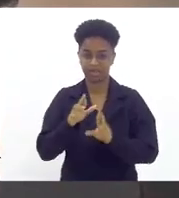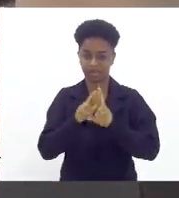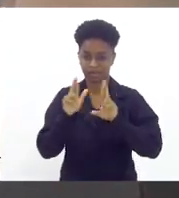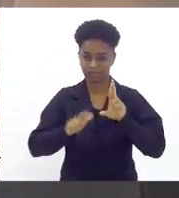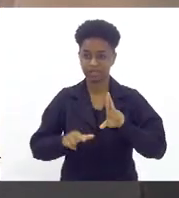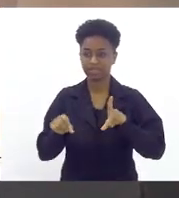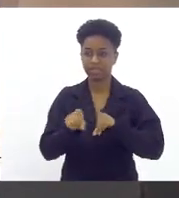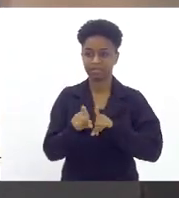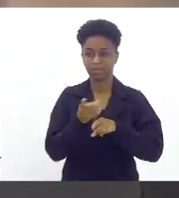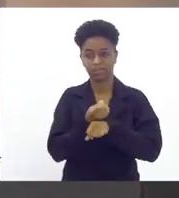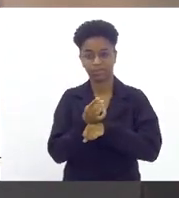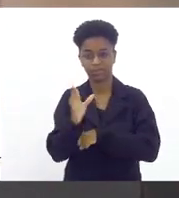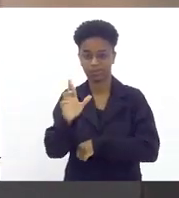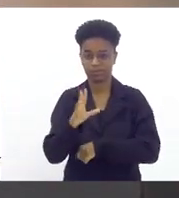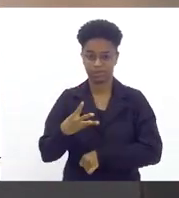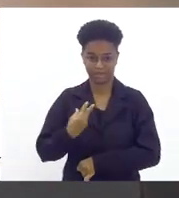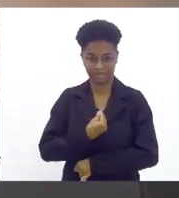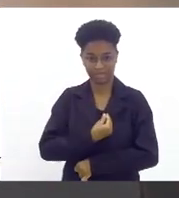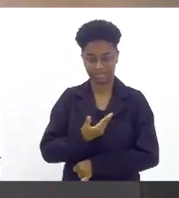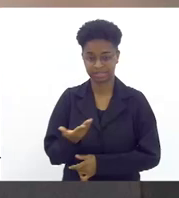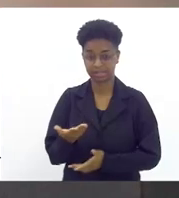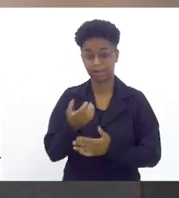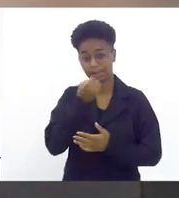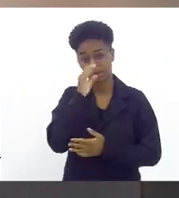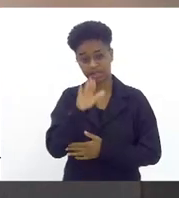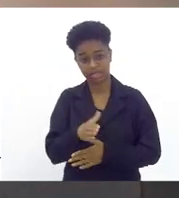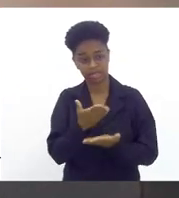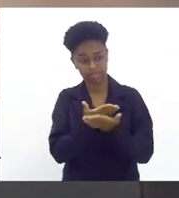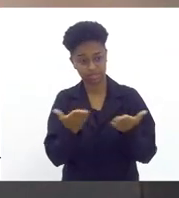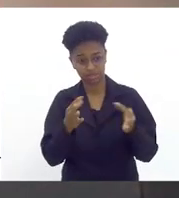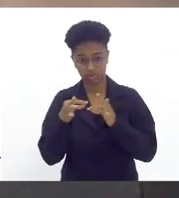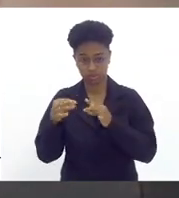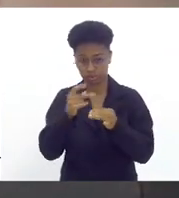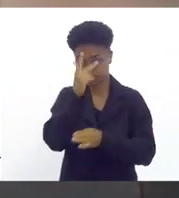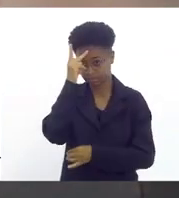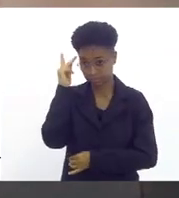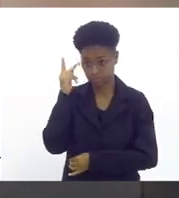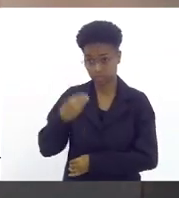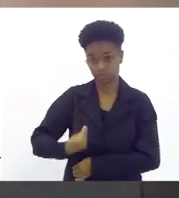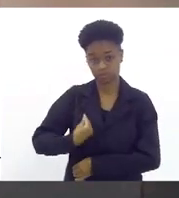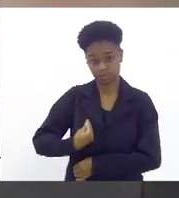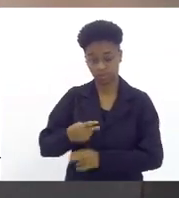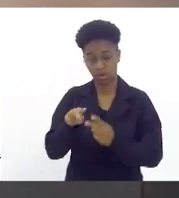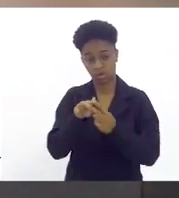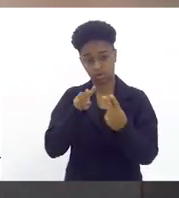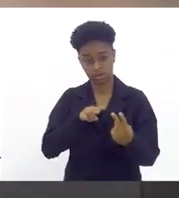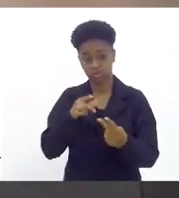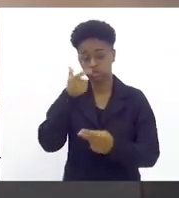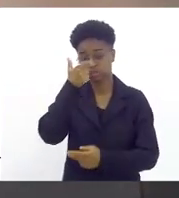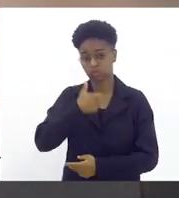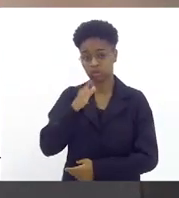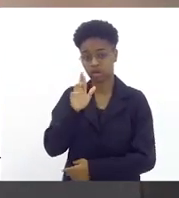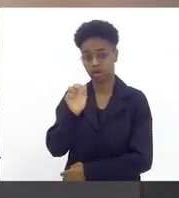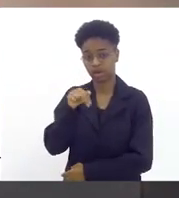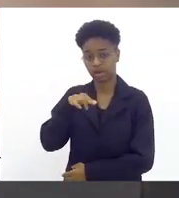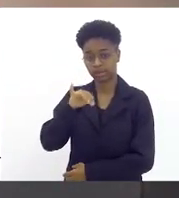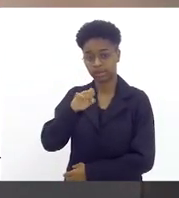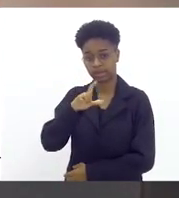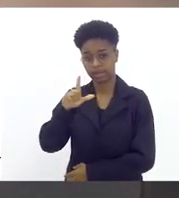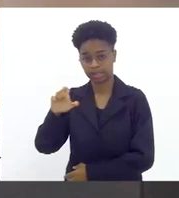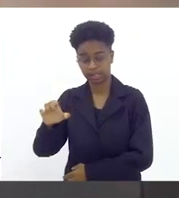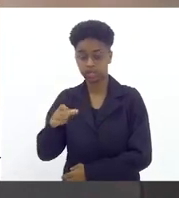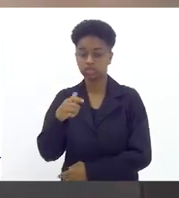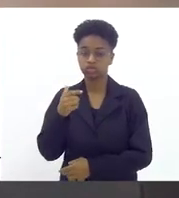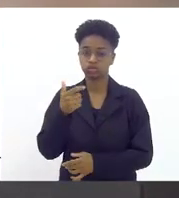doutora trans, né. Boa tarde a todas as pessoas, né, que estão presentes online. Eu sou Ranieri, eu sou assessor da deputada estadual